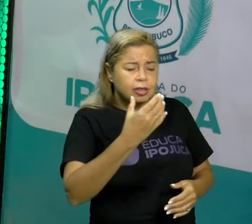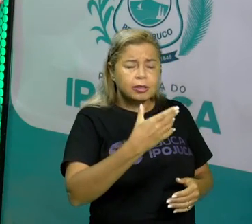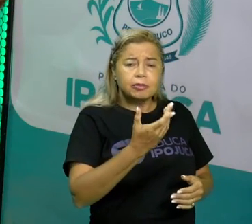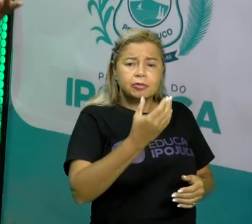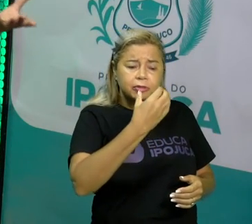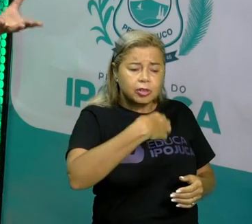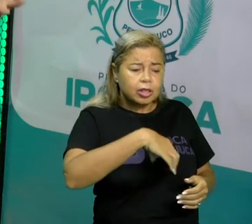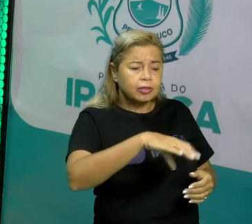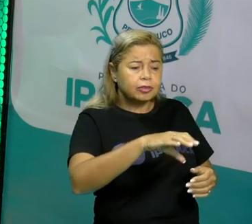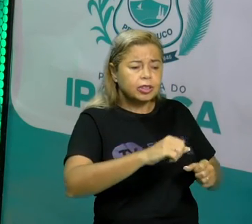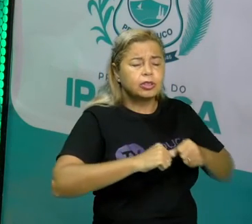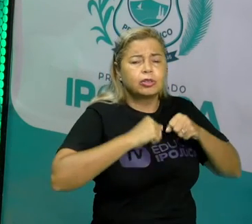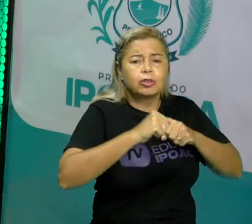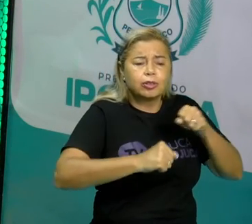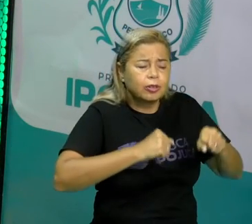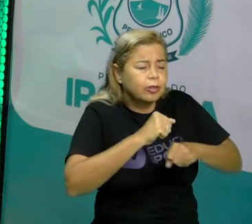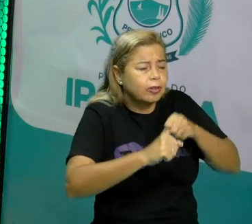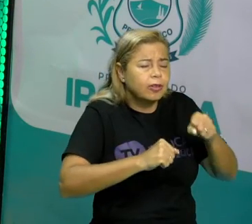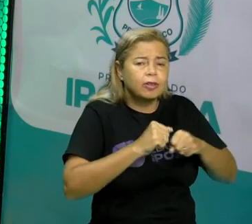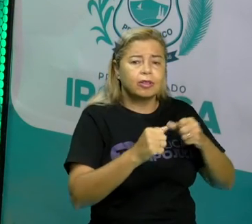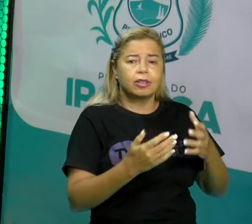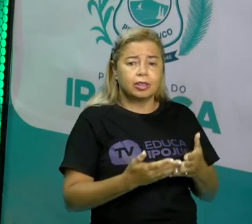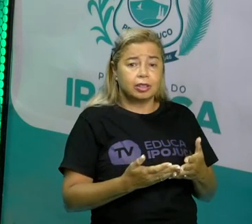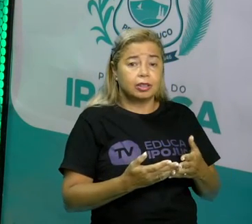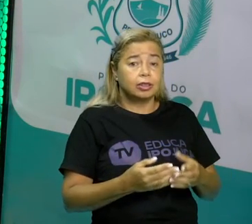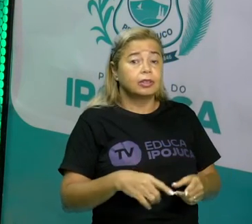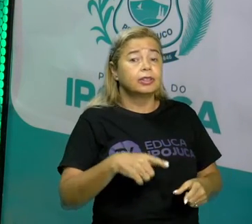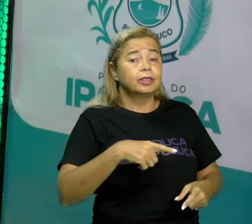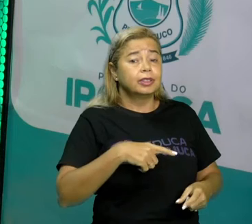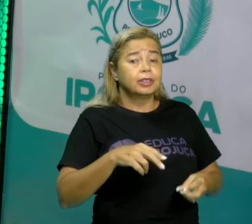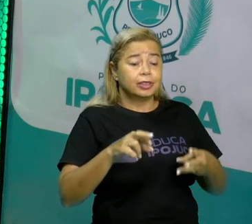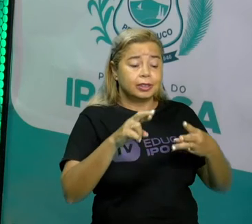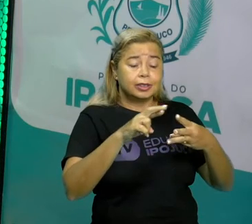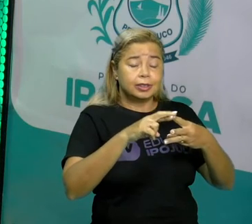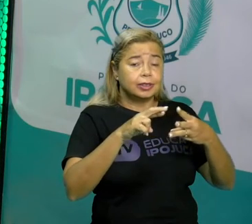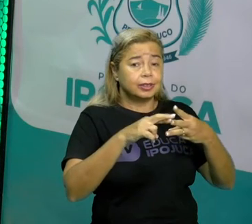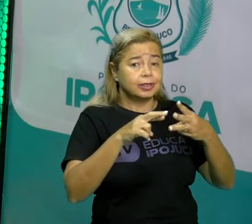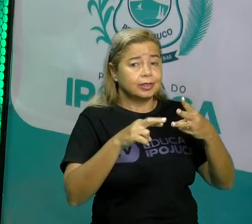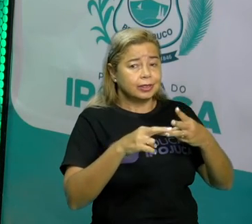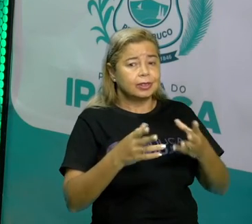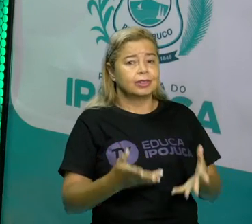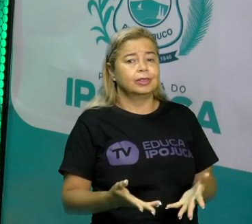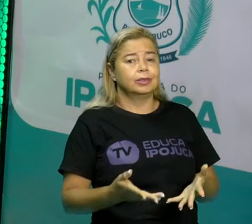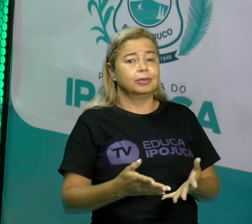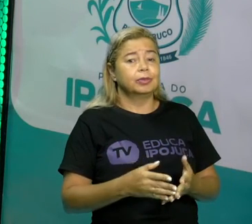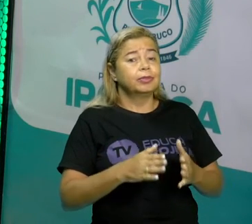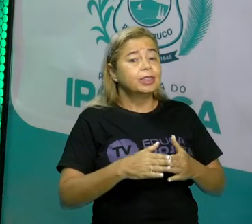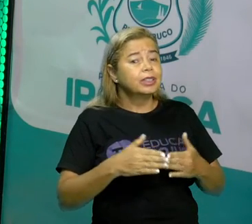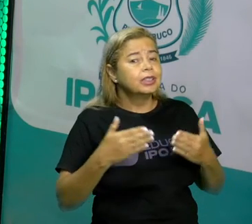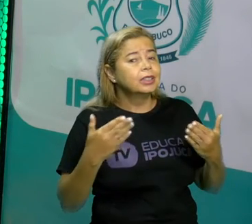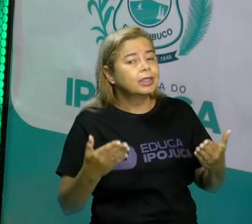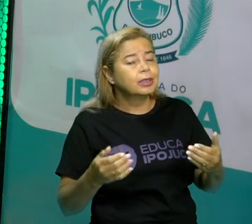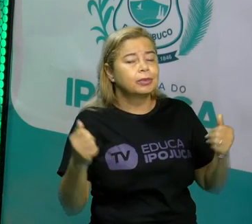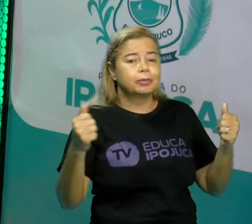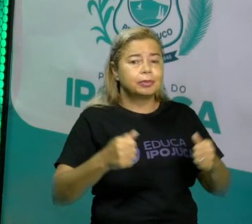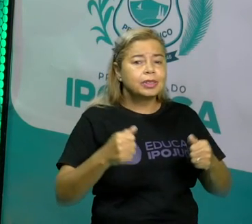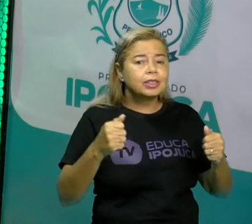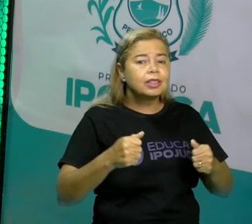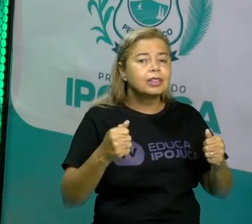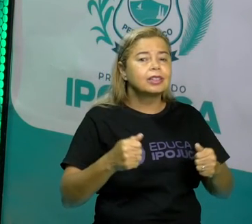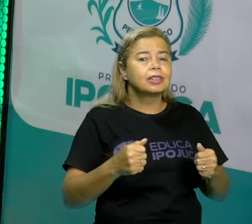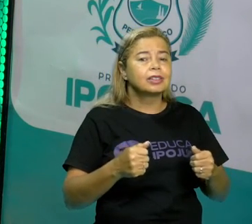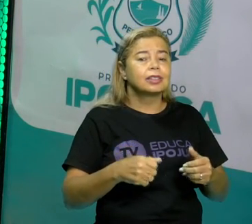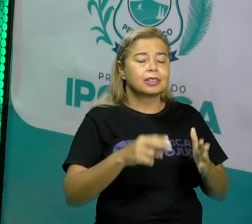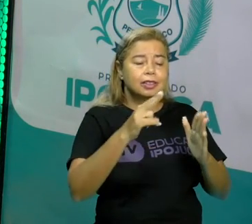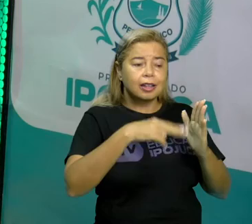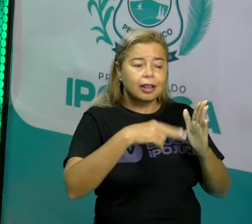elefantinho, correndo pelo caminho, tem rima. E quando você for ler, você vai ter que usar essa rima. Se você escolheu da